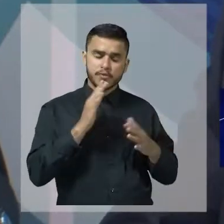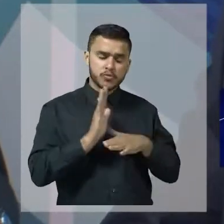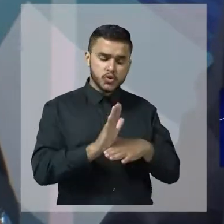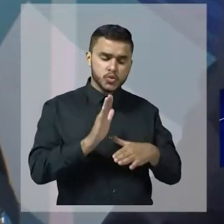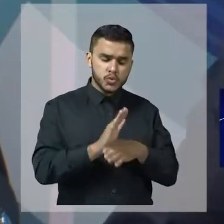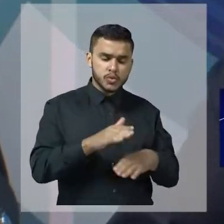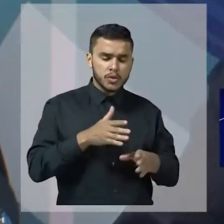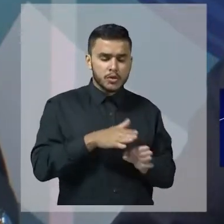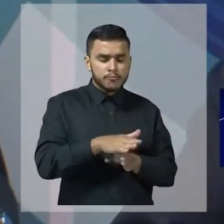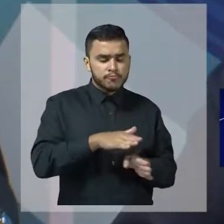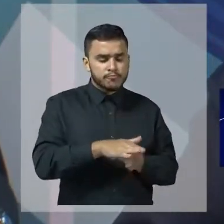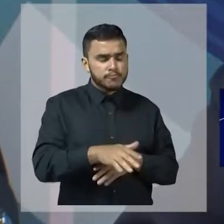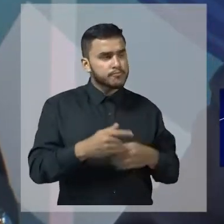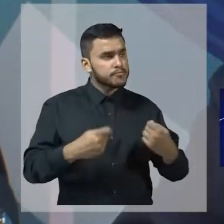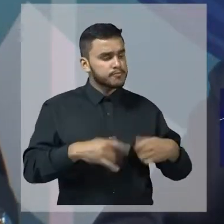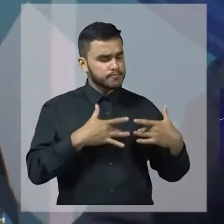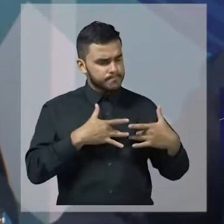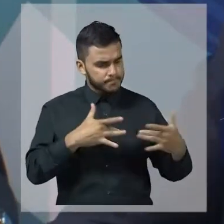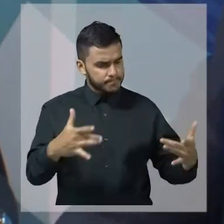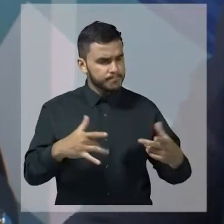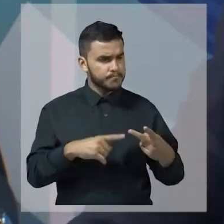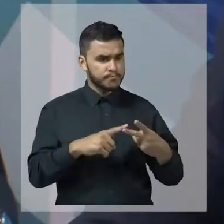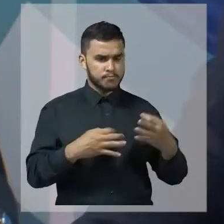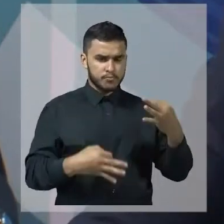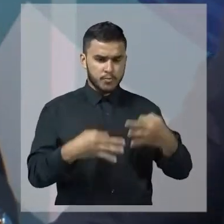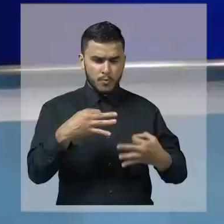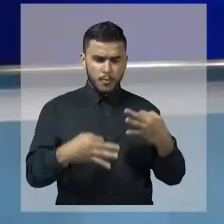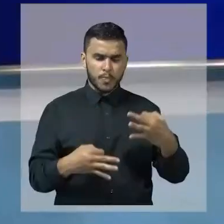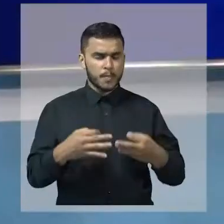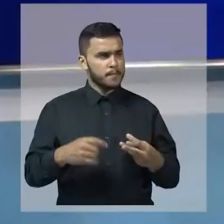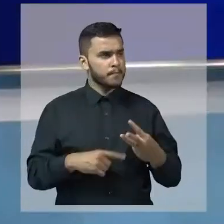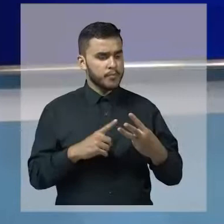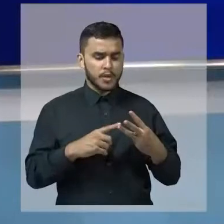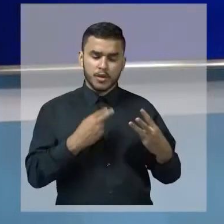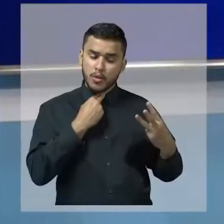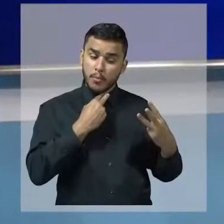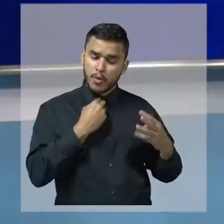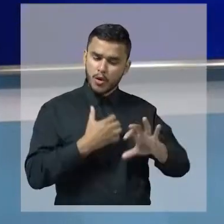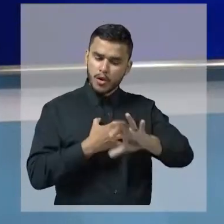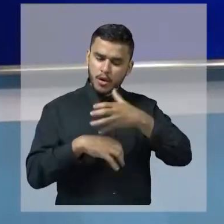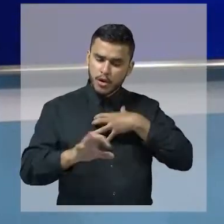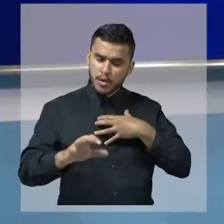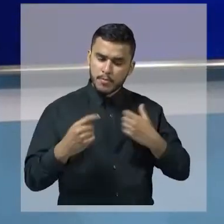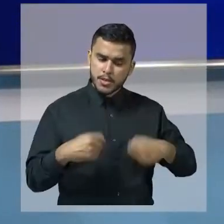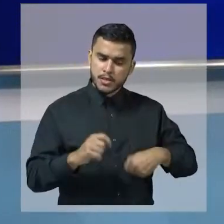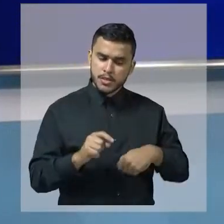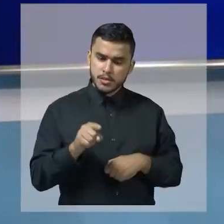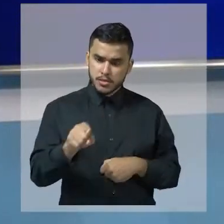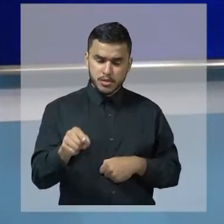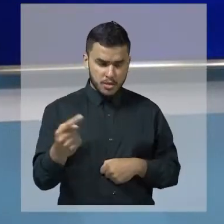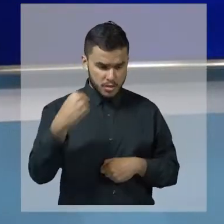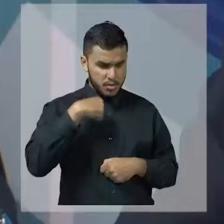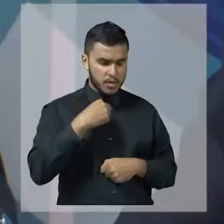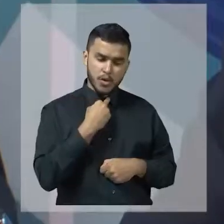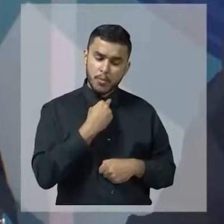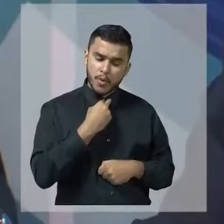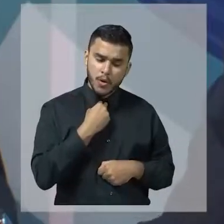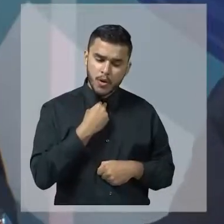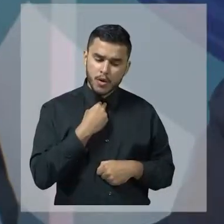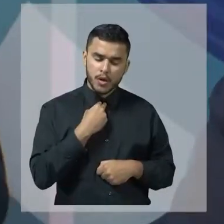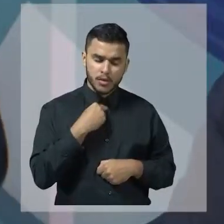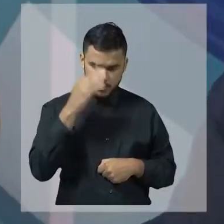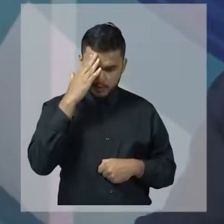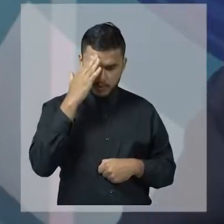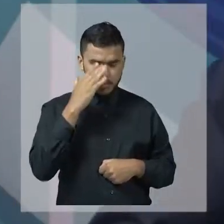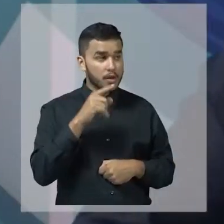Quais seriam esses valores? Da solidariedade, da justiça como virtude, não faça com o outro que você não quer que façam com você. O que é que os